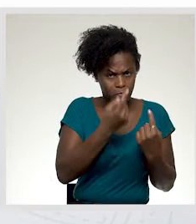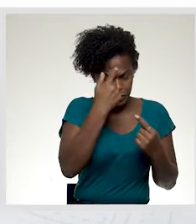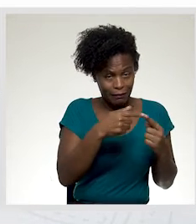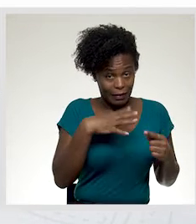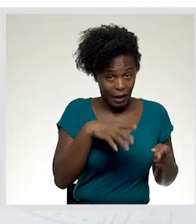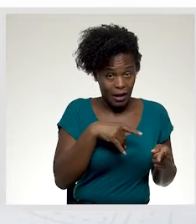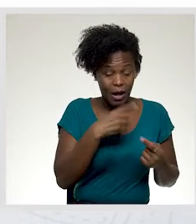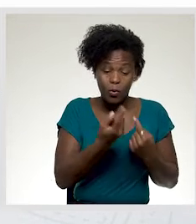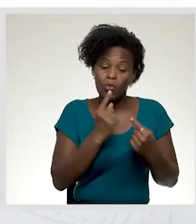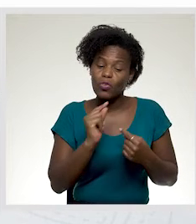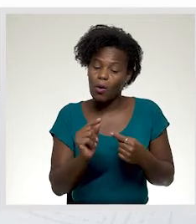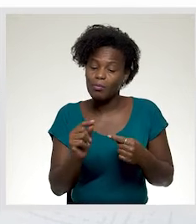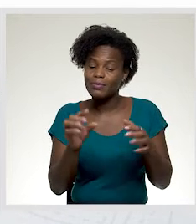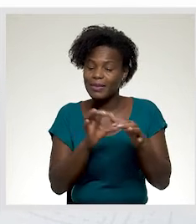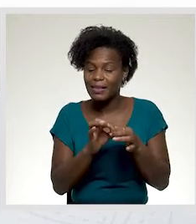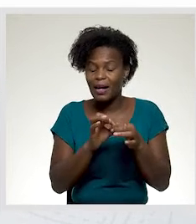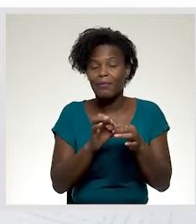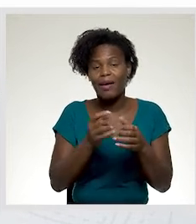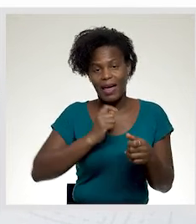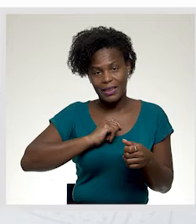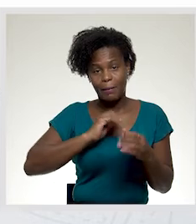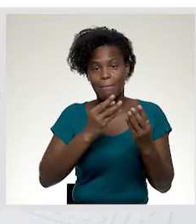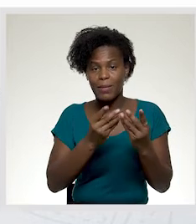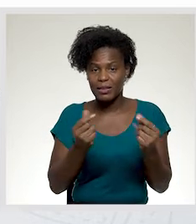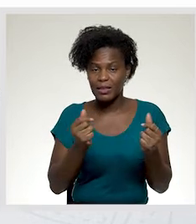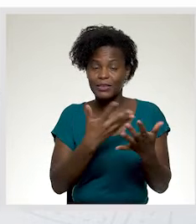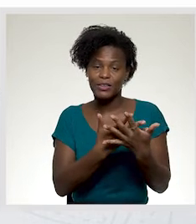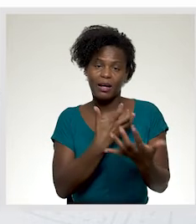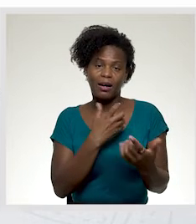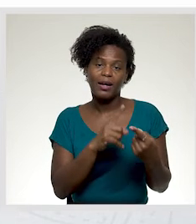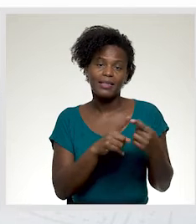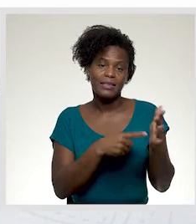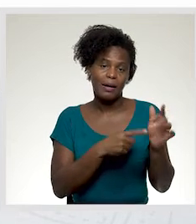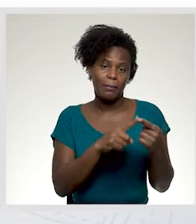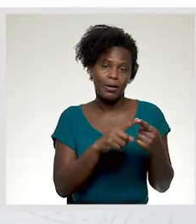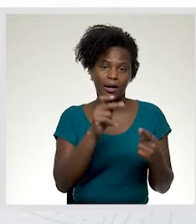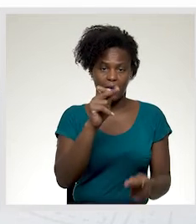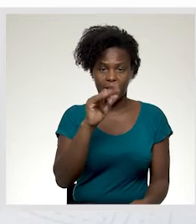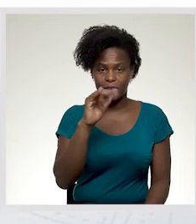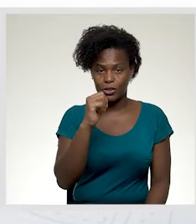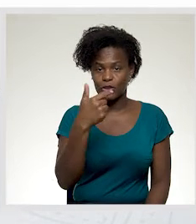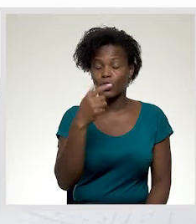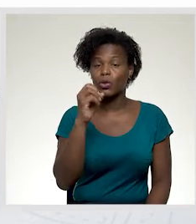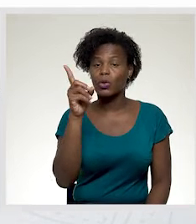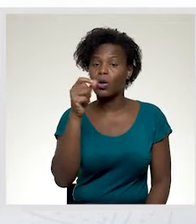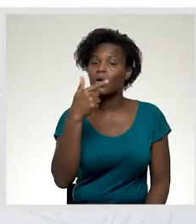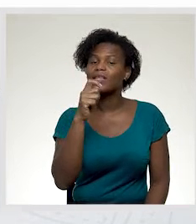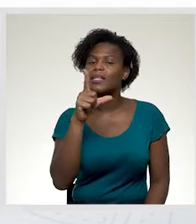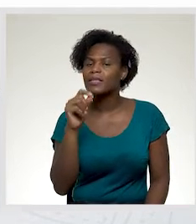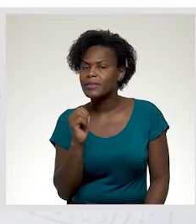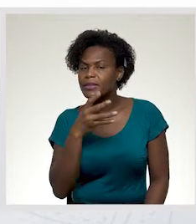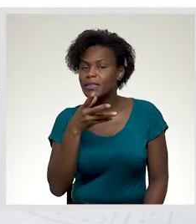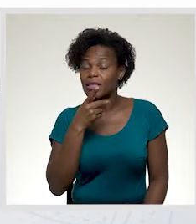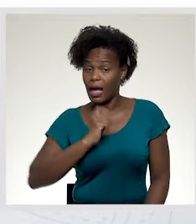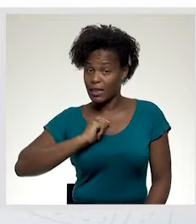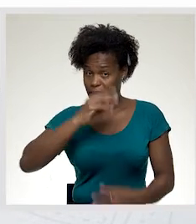estão associados a esta ética, a ética material. Destacamos aqui, por exemplo, Aristóteles, cuja ética ensina